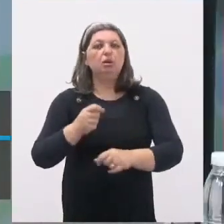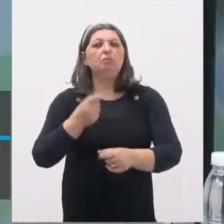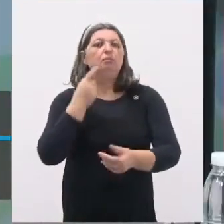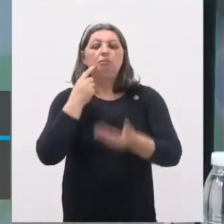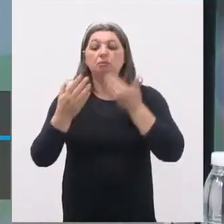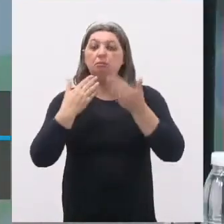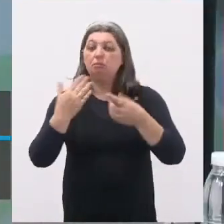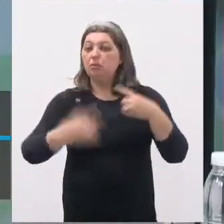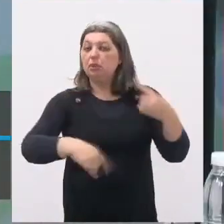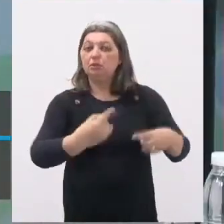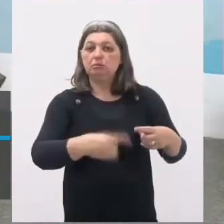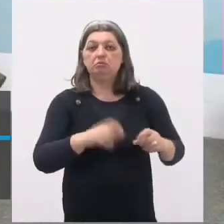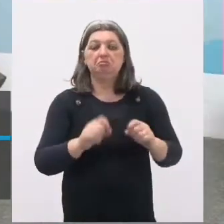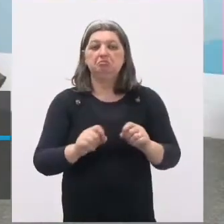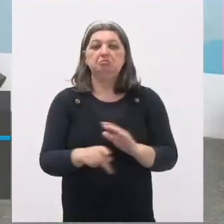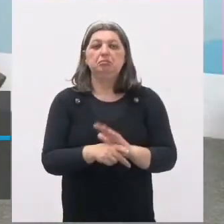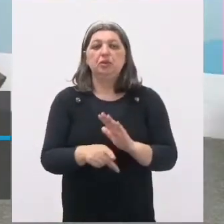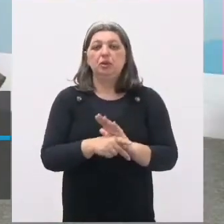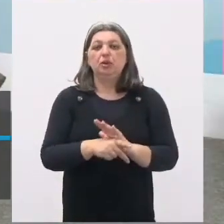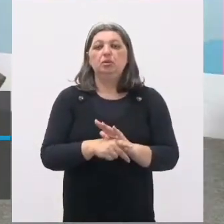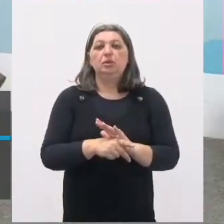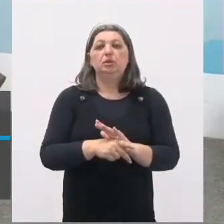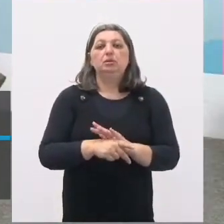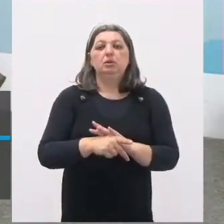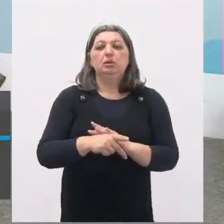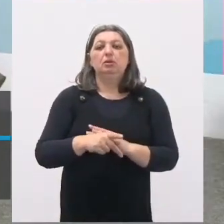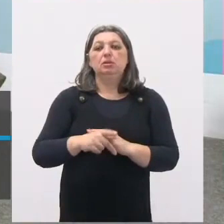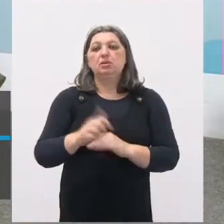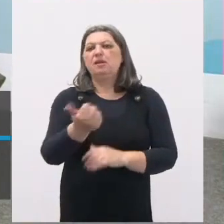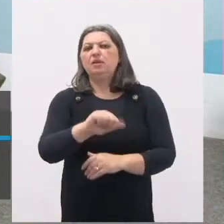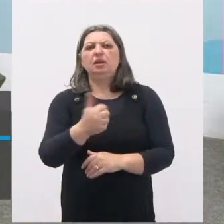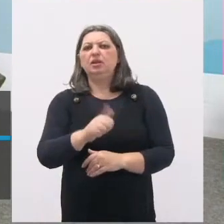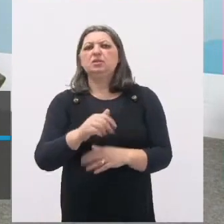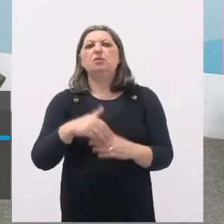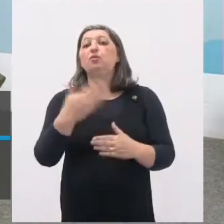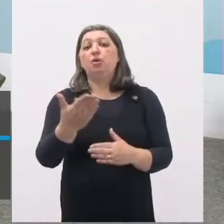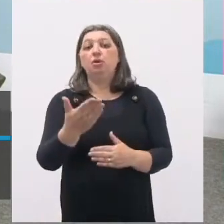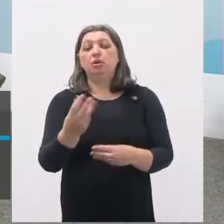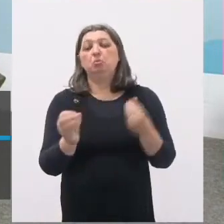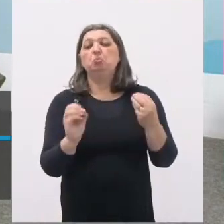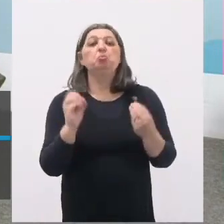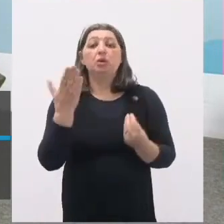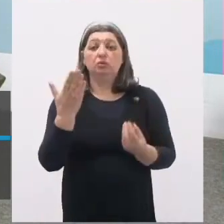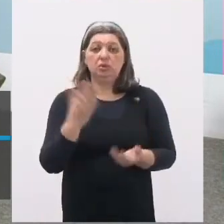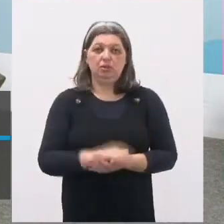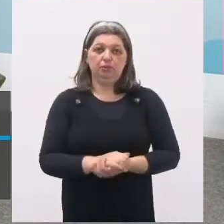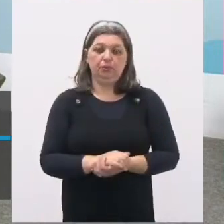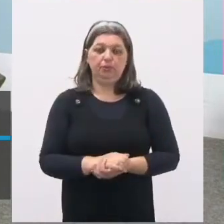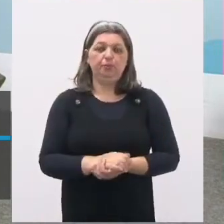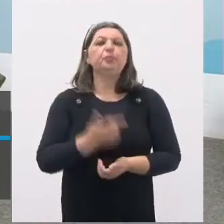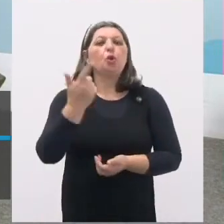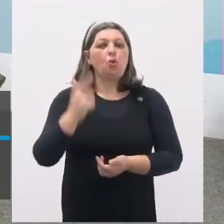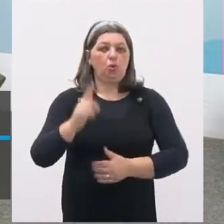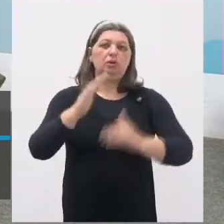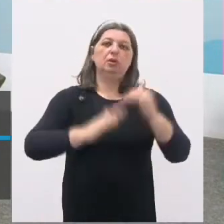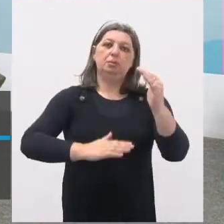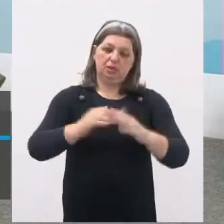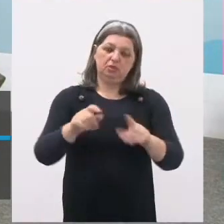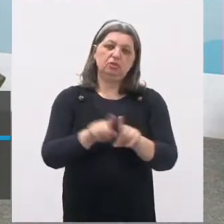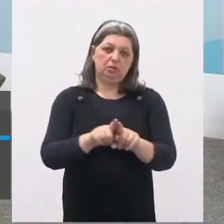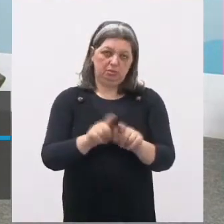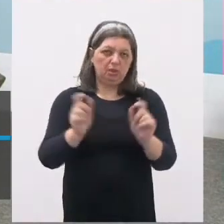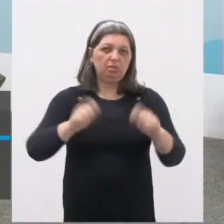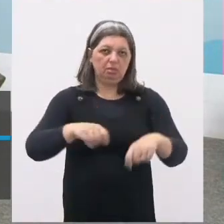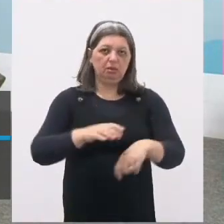os resultados da avaliação, das avaliações externas, né, como é que isso está acontecendo? Uma outra prática também que pode ser feita,